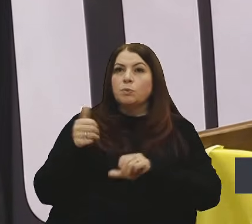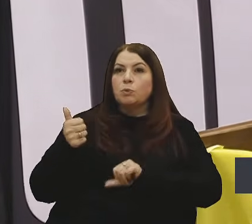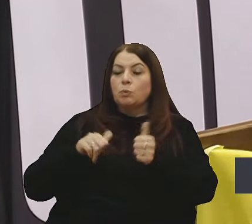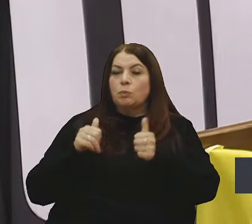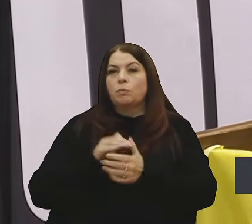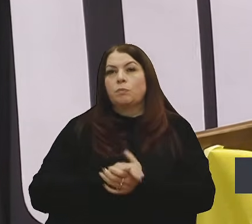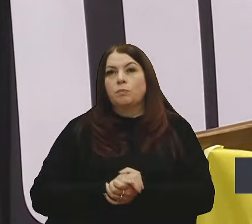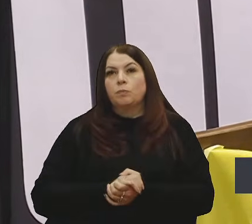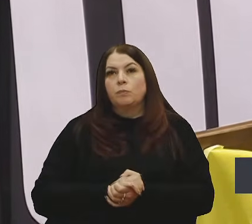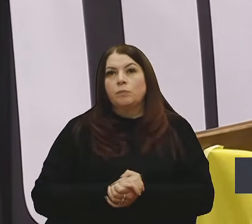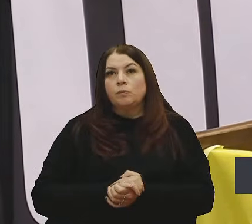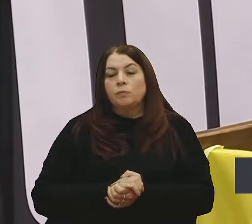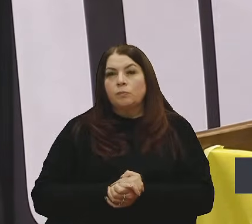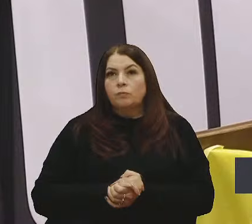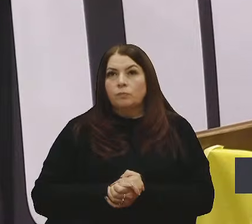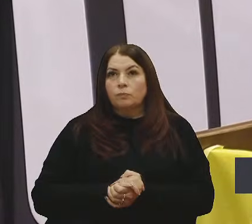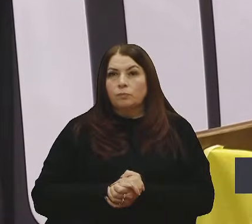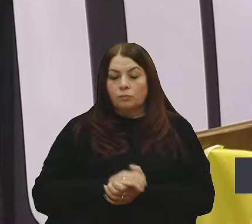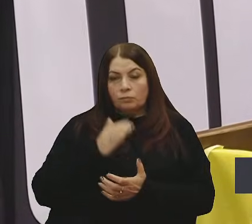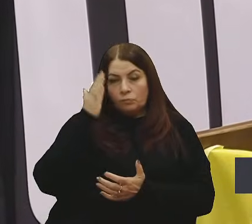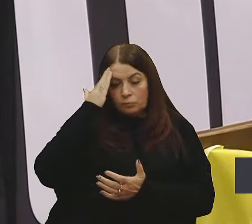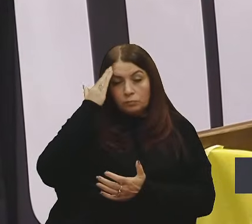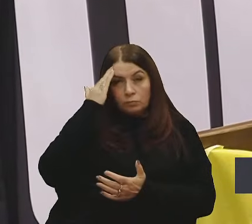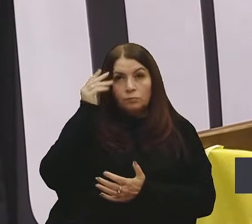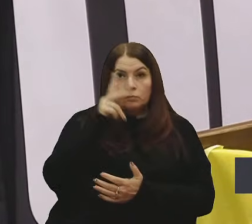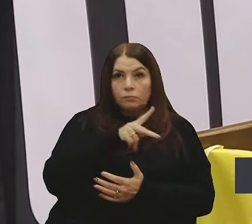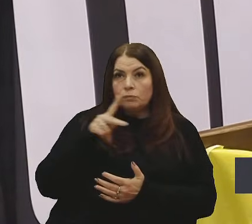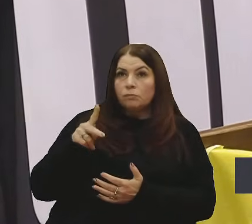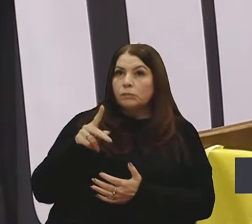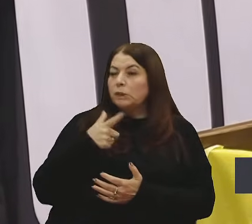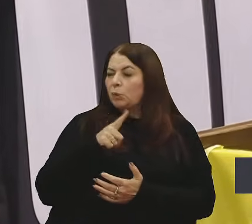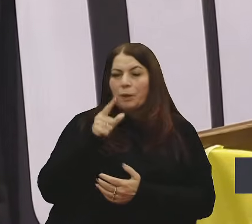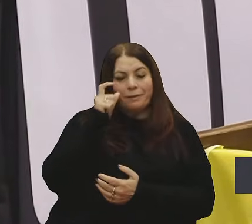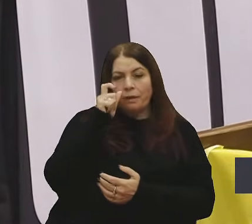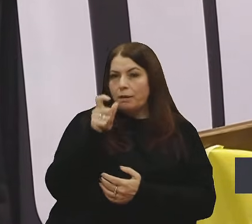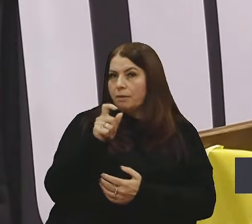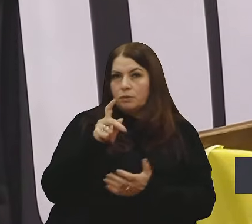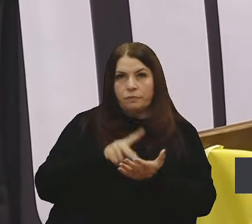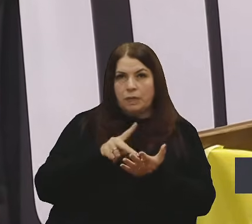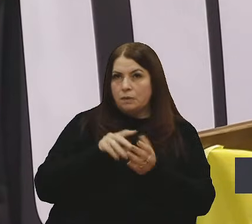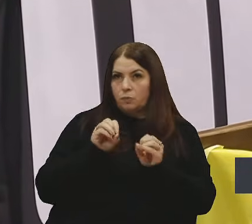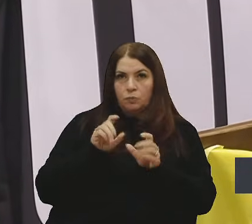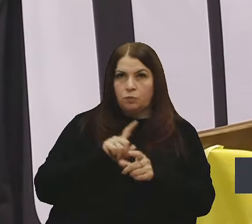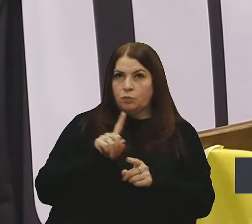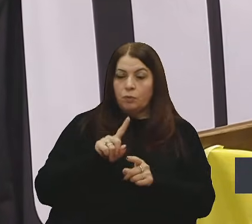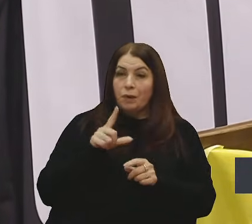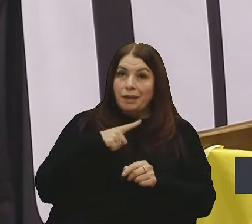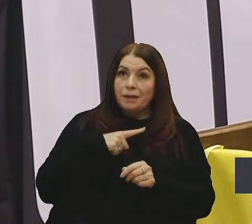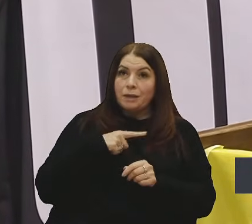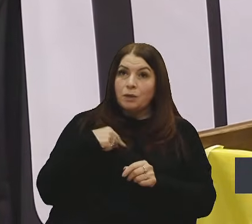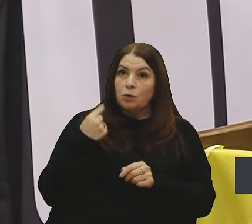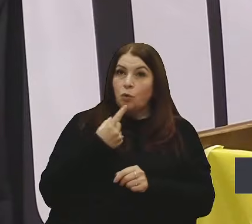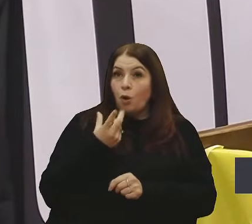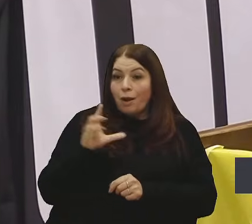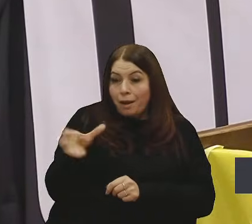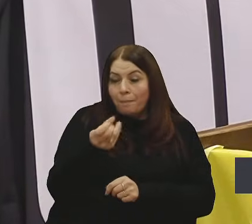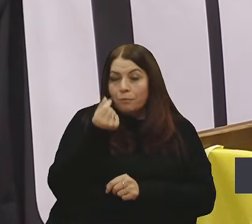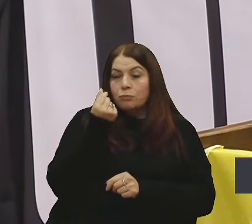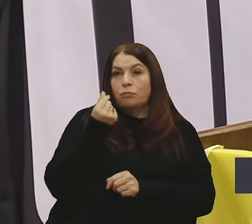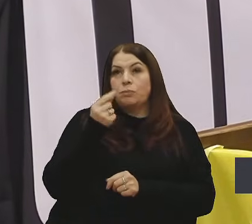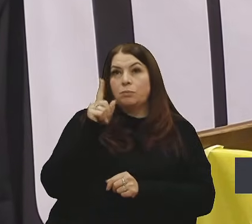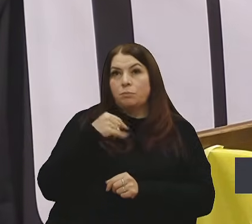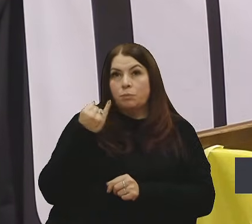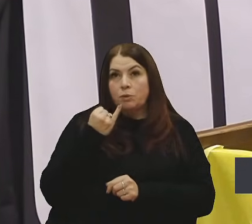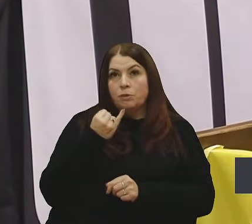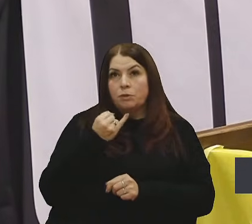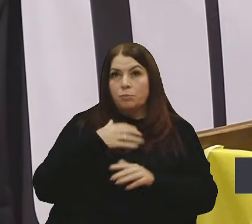qualidade. A gente sabe que essas PPPs não têm nenhum interesse na nossa educação. Eles querem o nosso dinheiro. E é importante